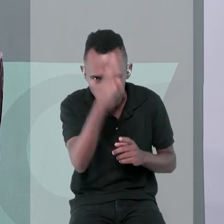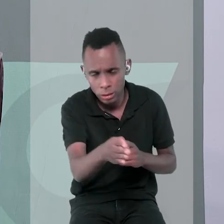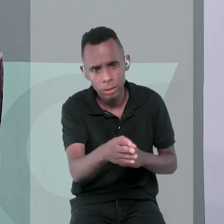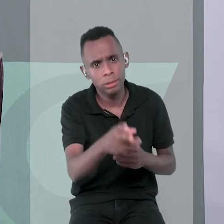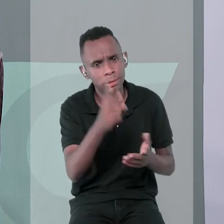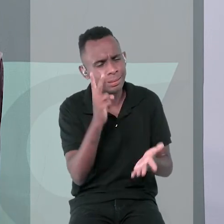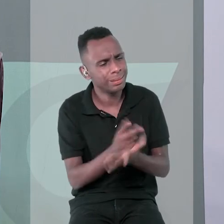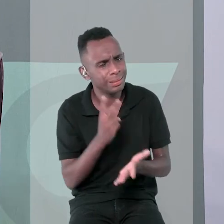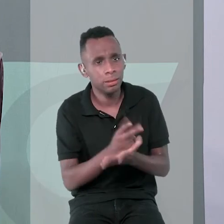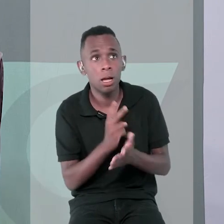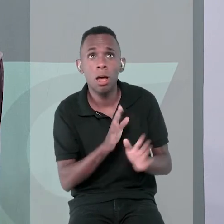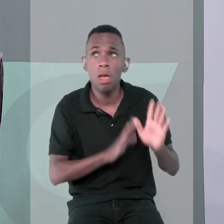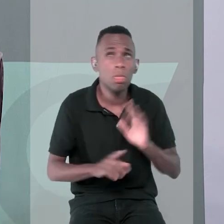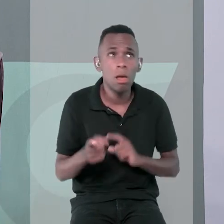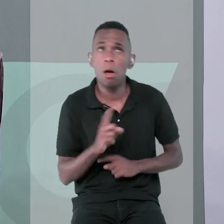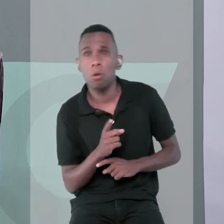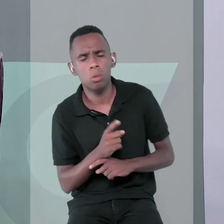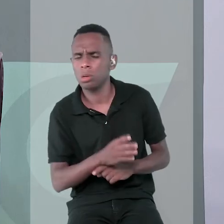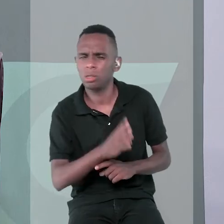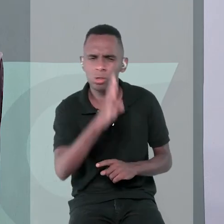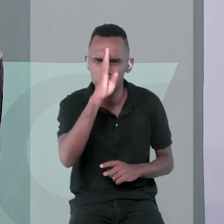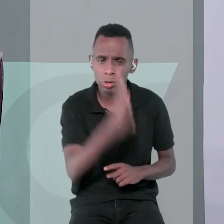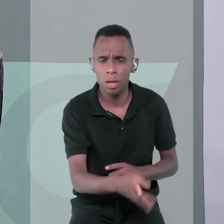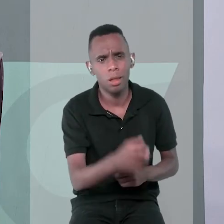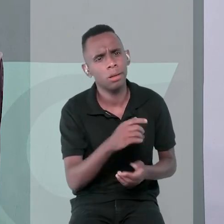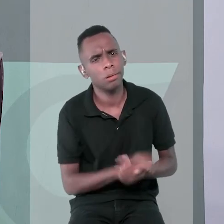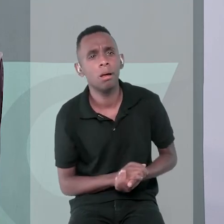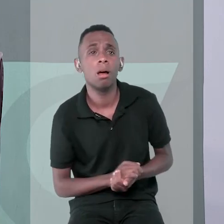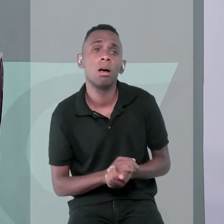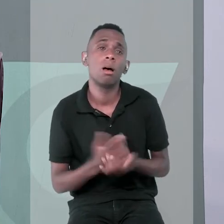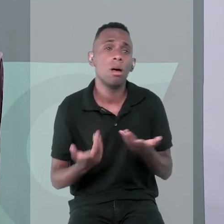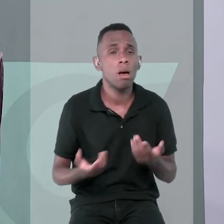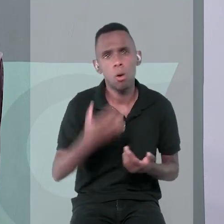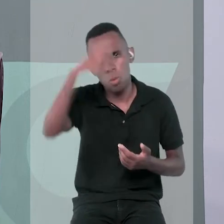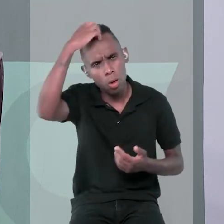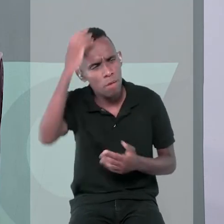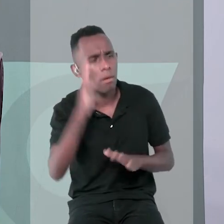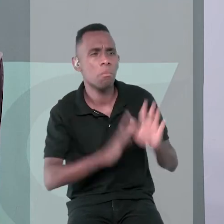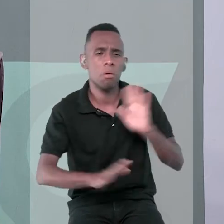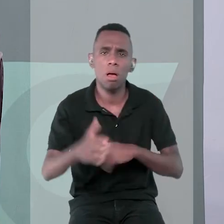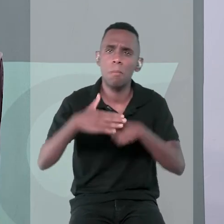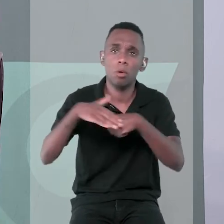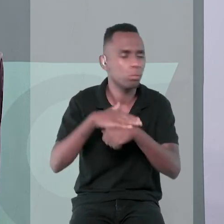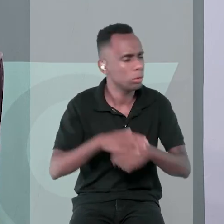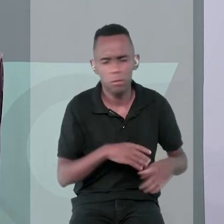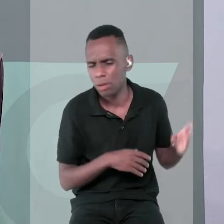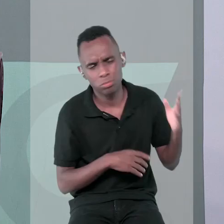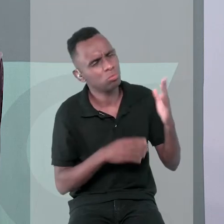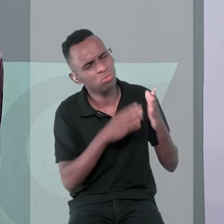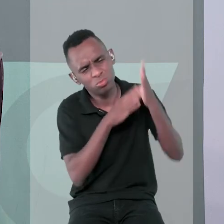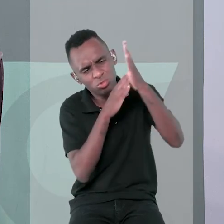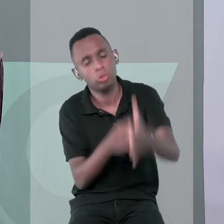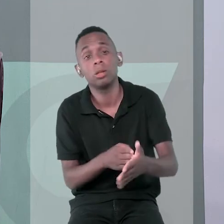era defesa. Né? O rei, não vamos mexer com... Né? O rei sempre falava, não vamos diplomaticamente. Ela, não, vamos atacar. Nós vamos